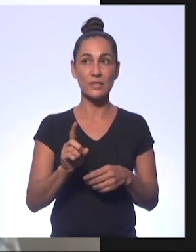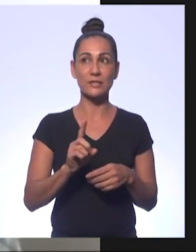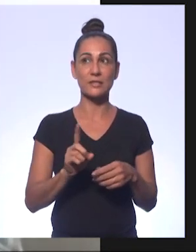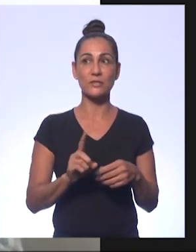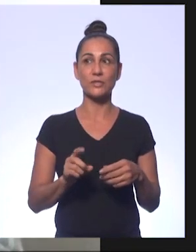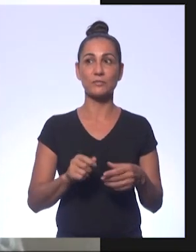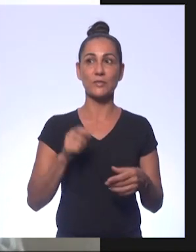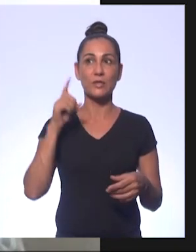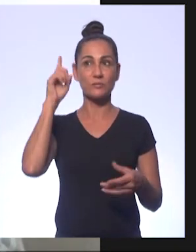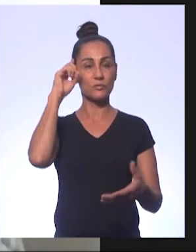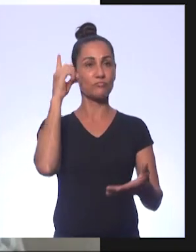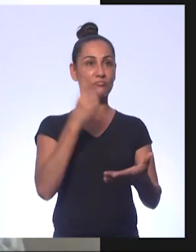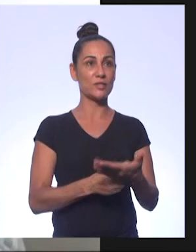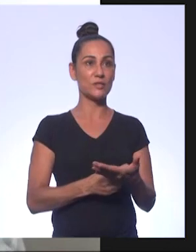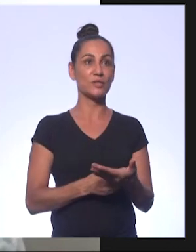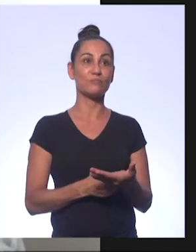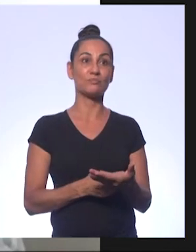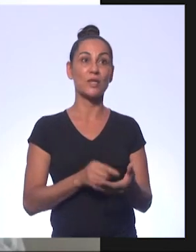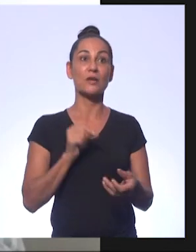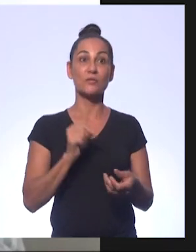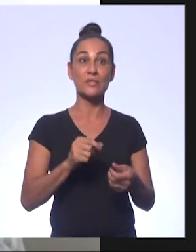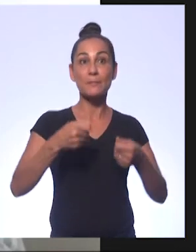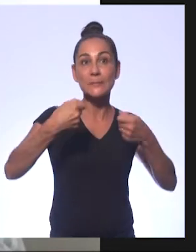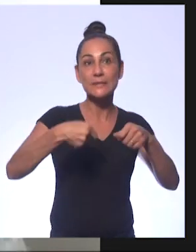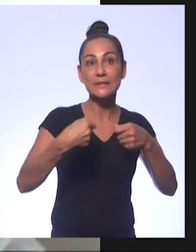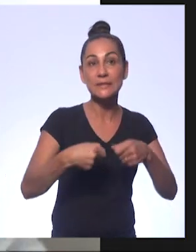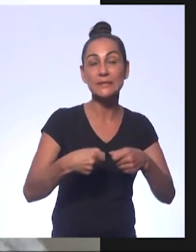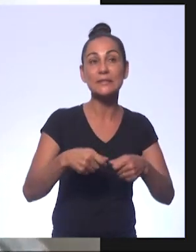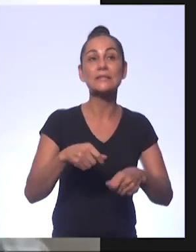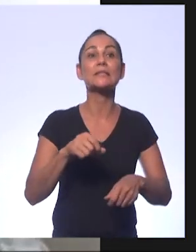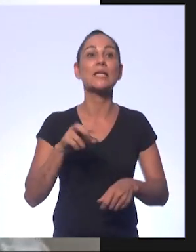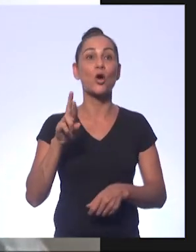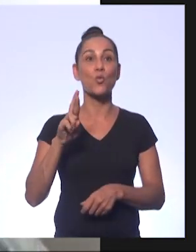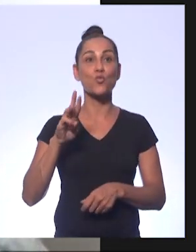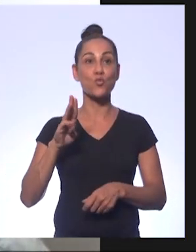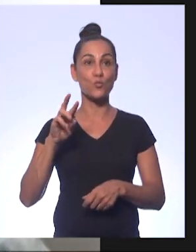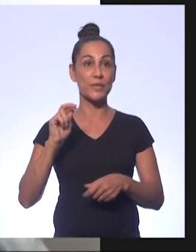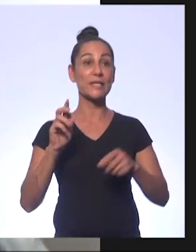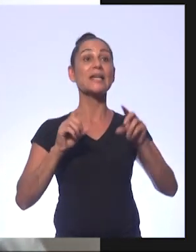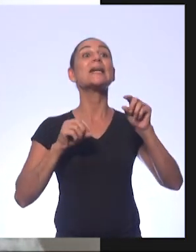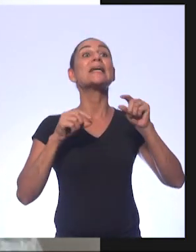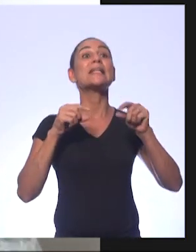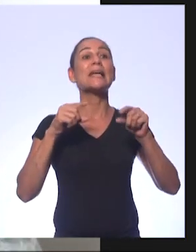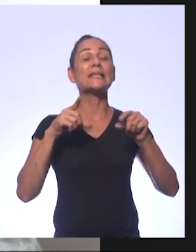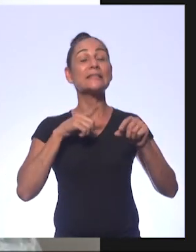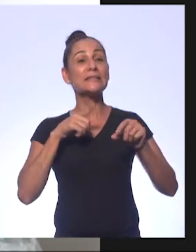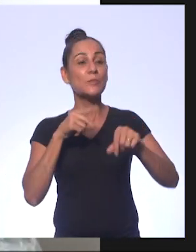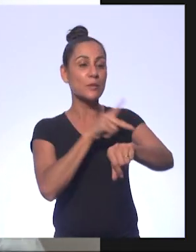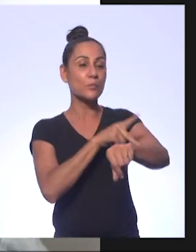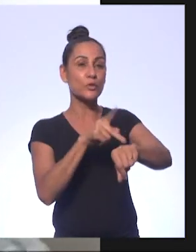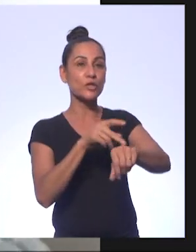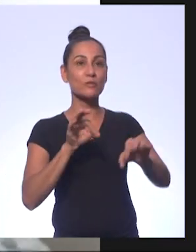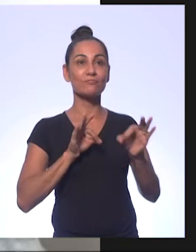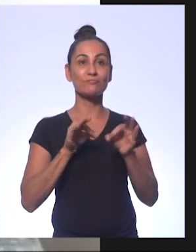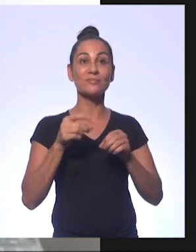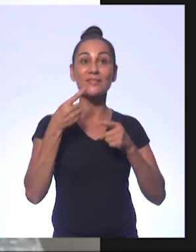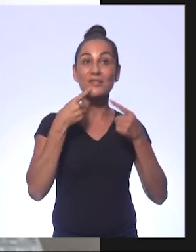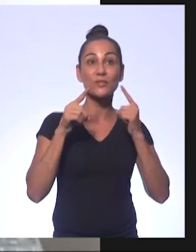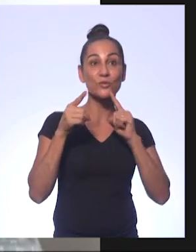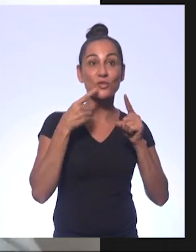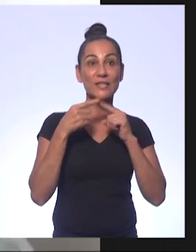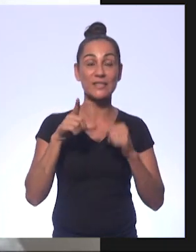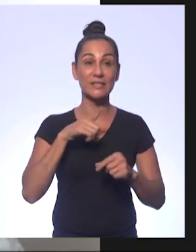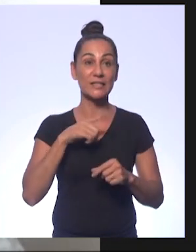Você precisa ter a sua rubrica e discutir no projeto pedagógico. Olha, nós temos